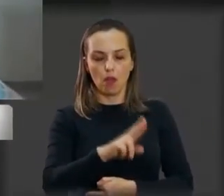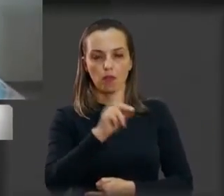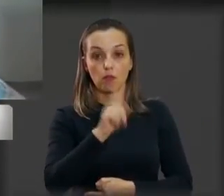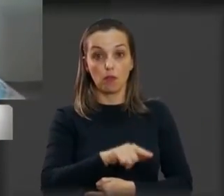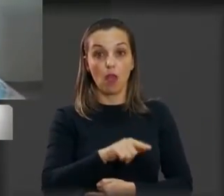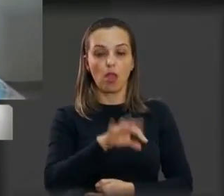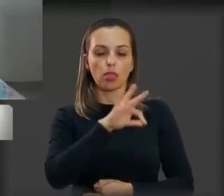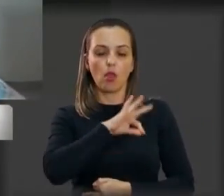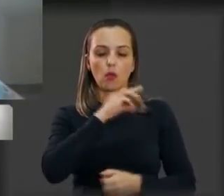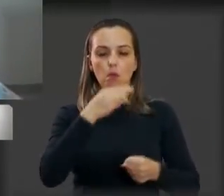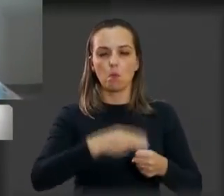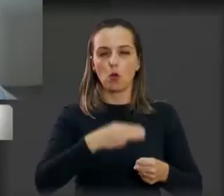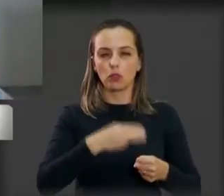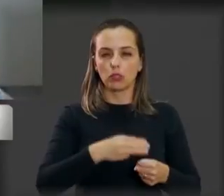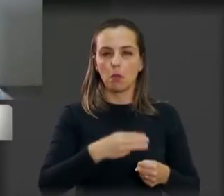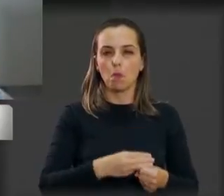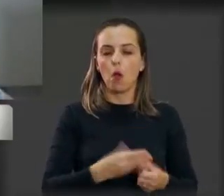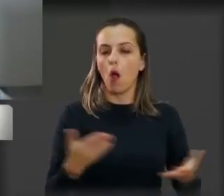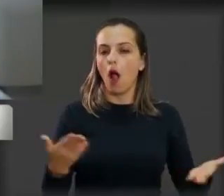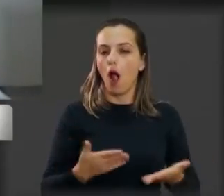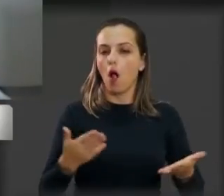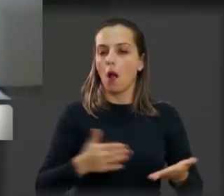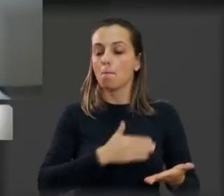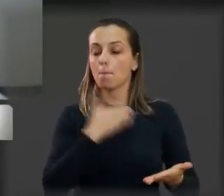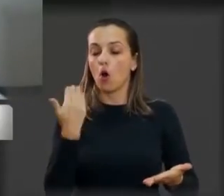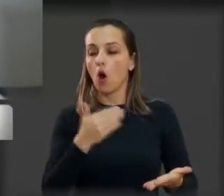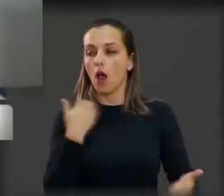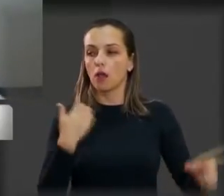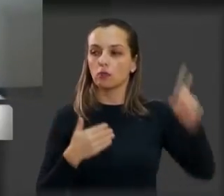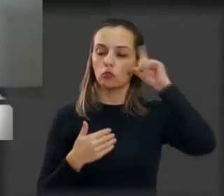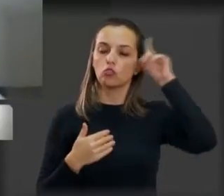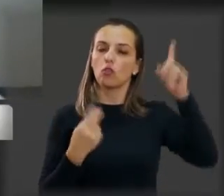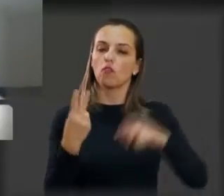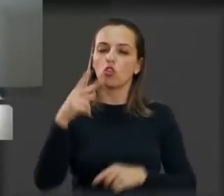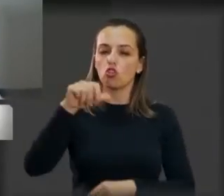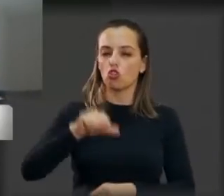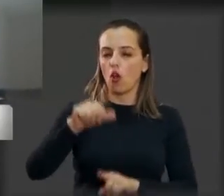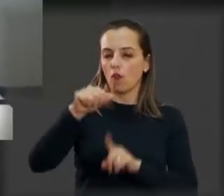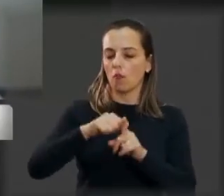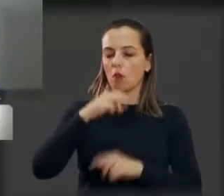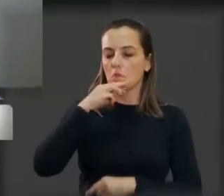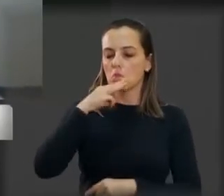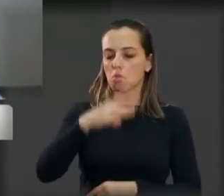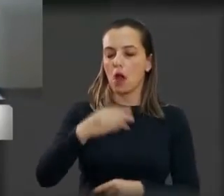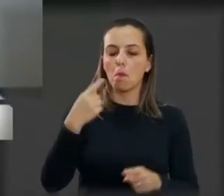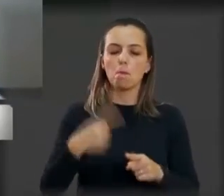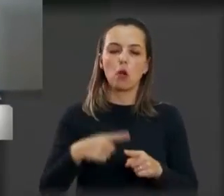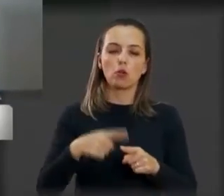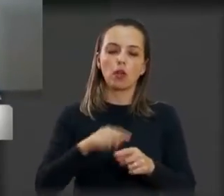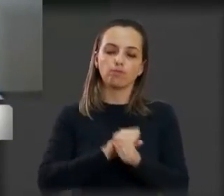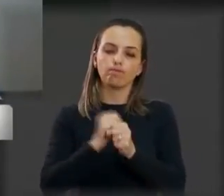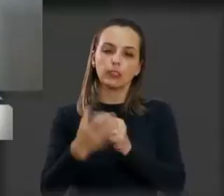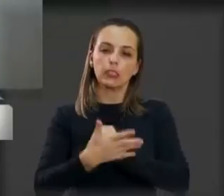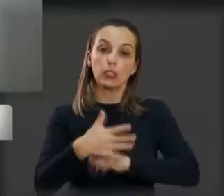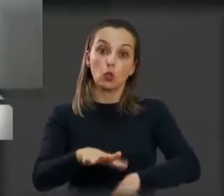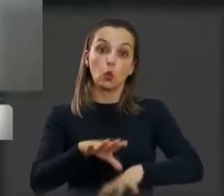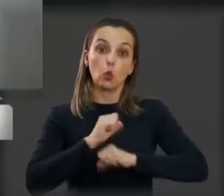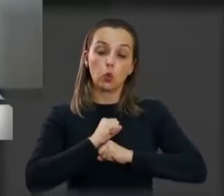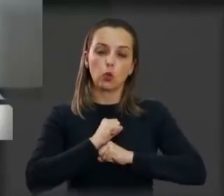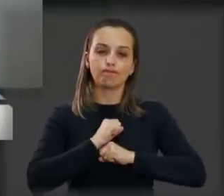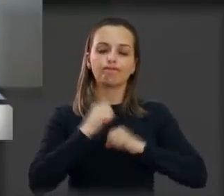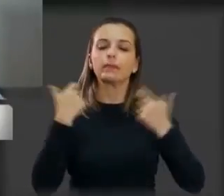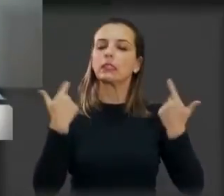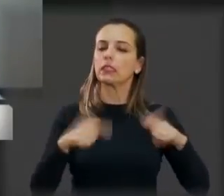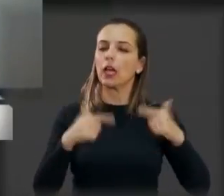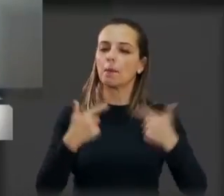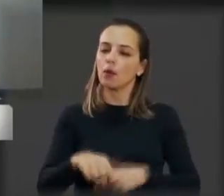Valcir Magalhães, que faleceu agora no último dia 29 do 3, em decorrência da Covid. Servidor da